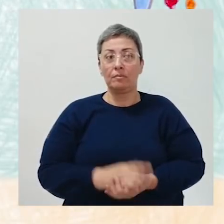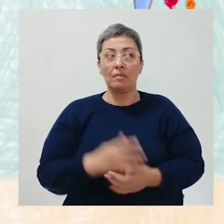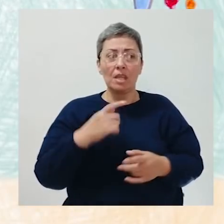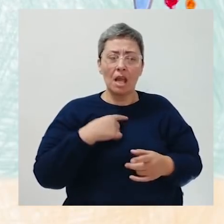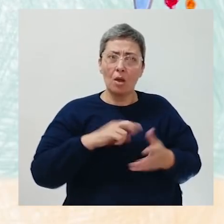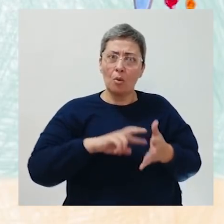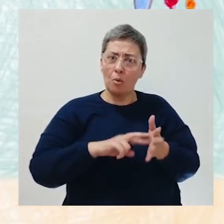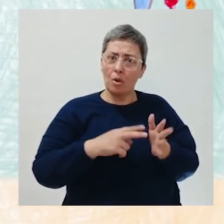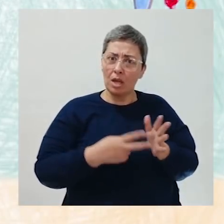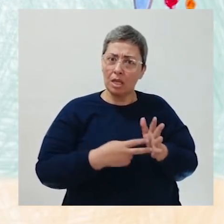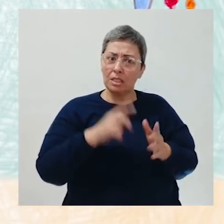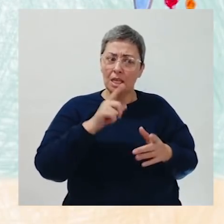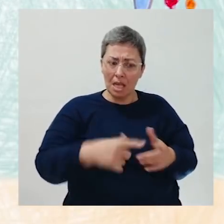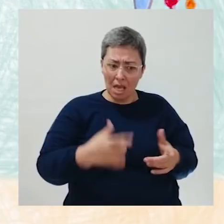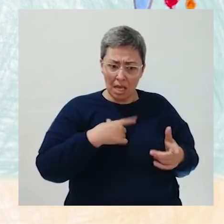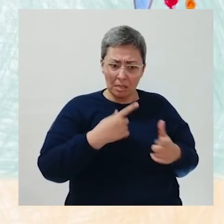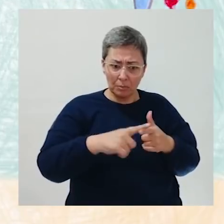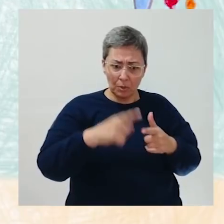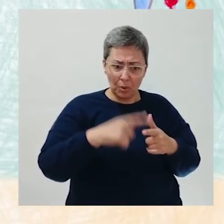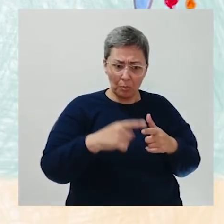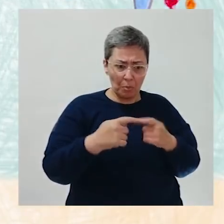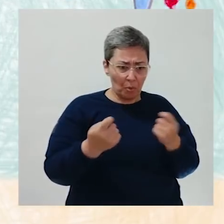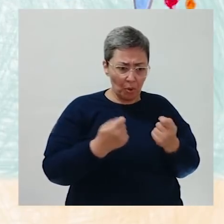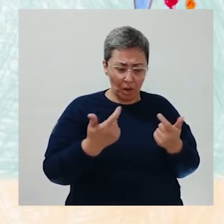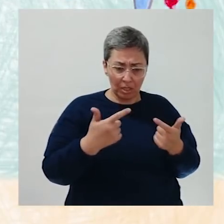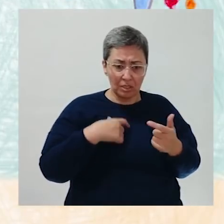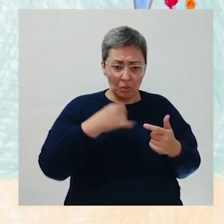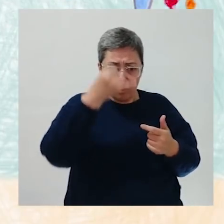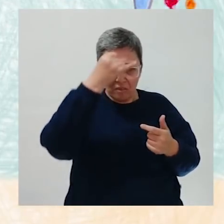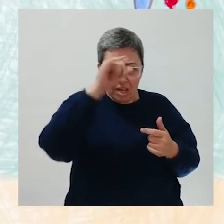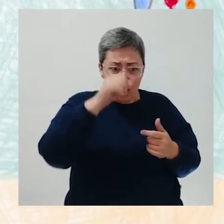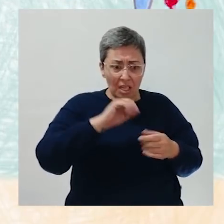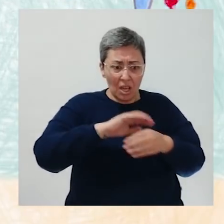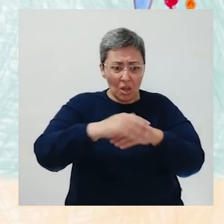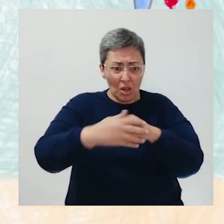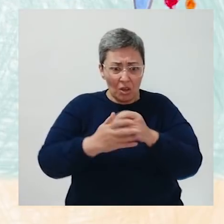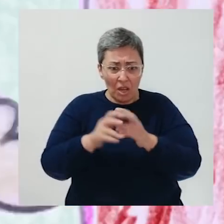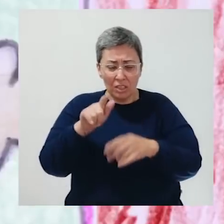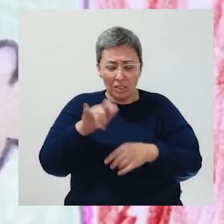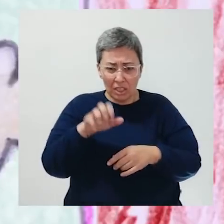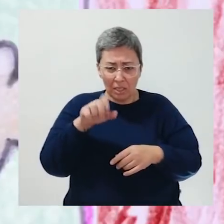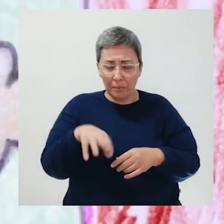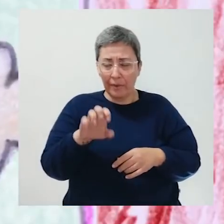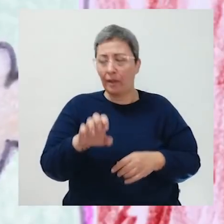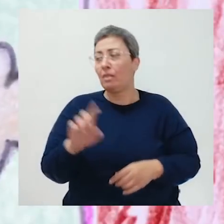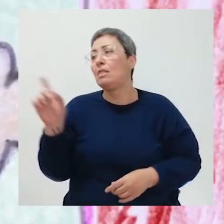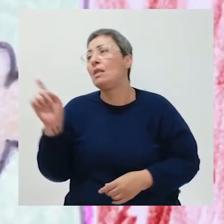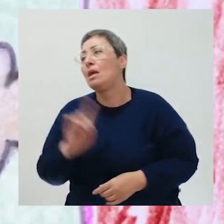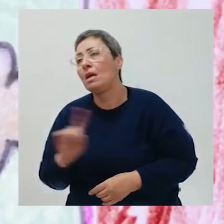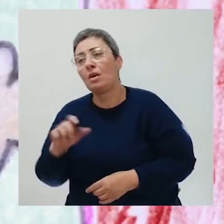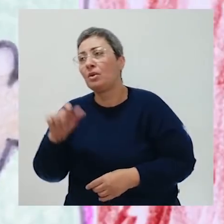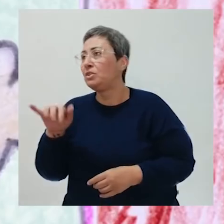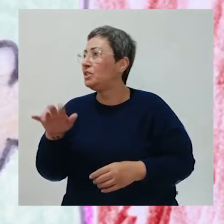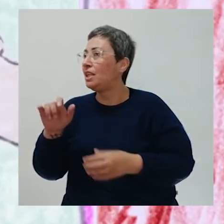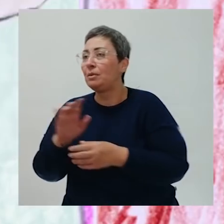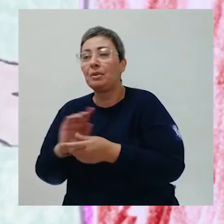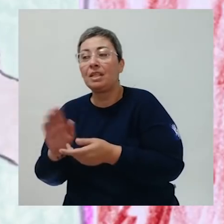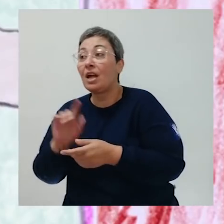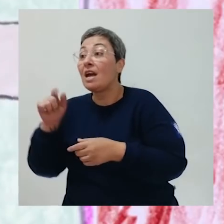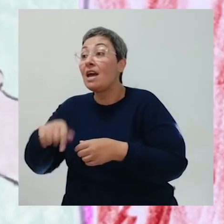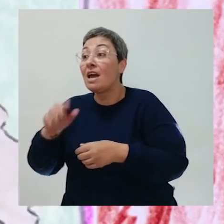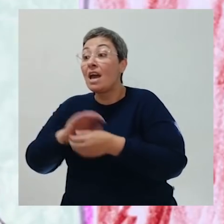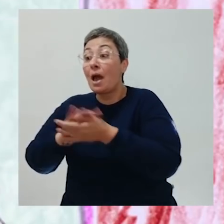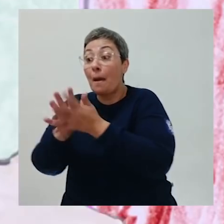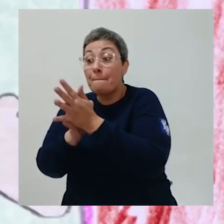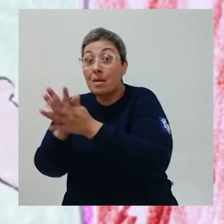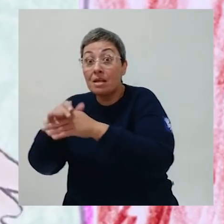Quer dizer que essa situação fora de controle seria evitada se eu lavasse os germes? Não é lavar os germes, Tiago. É lavar